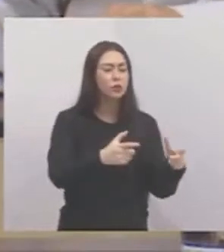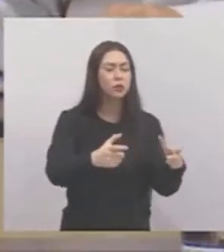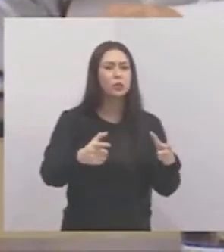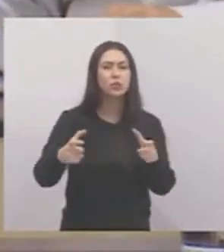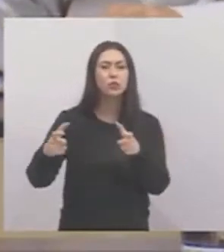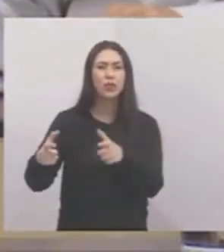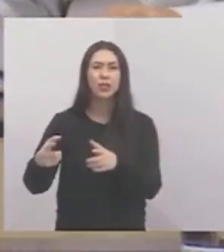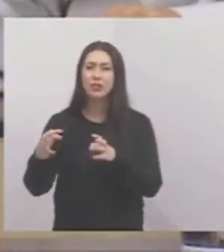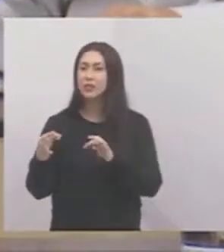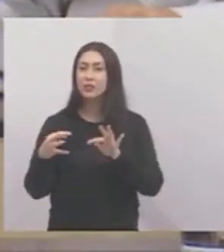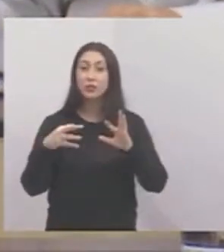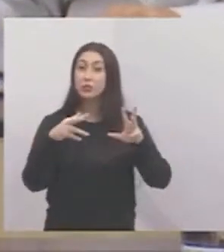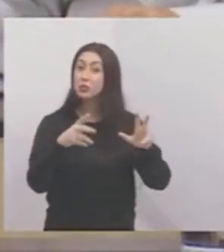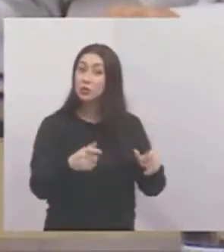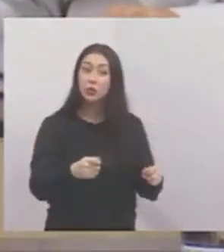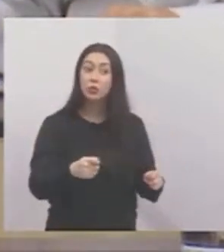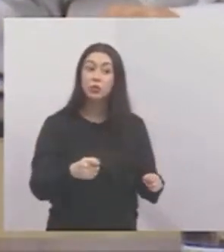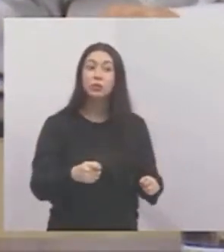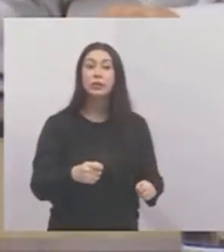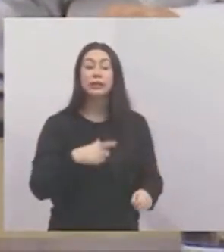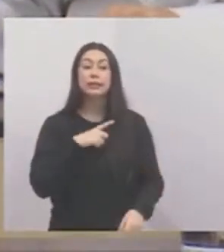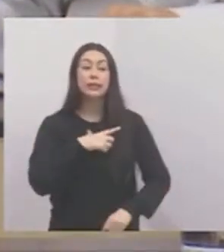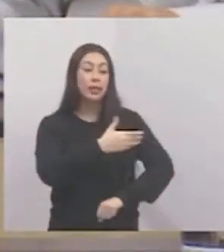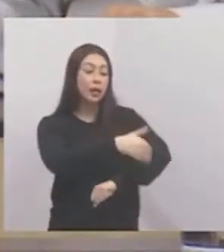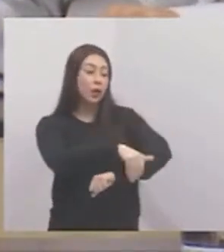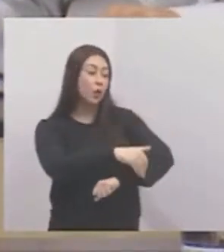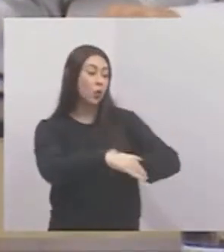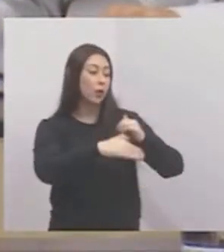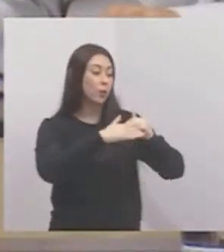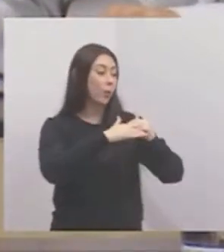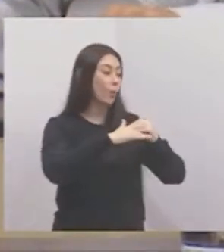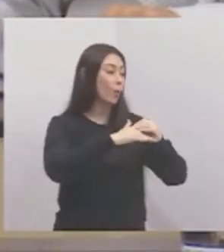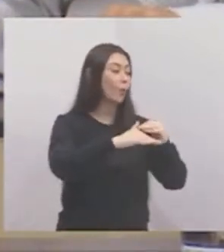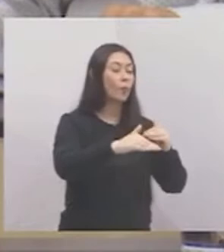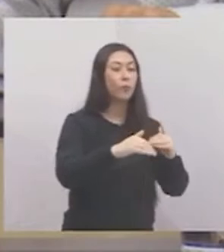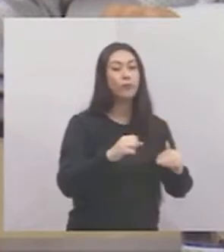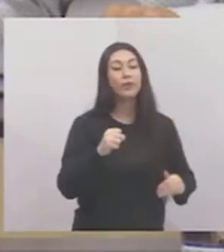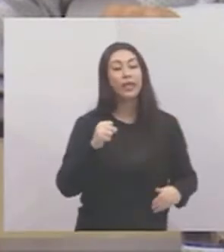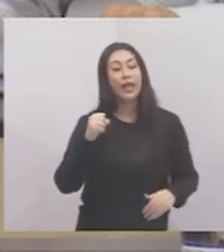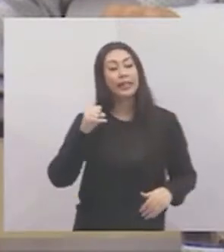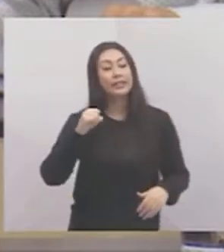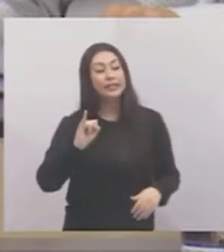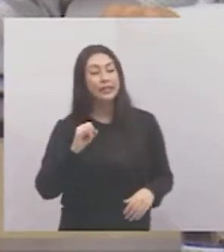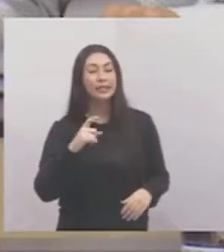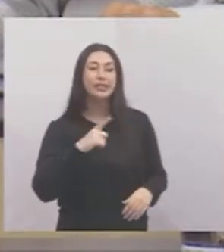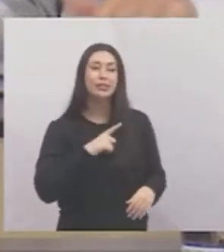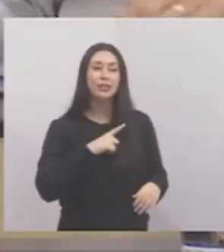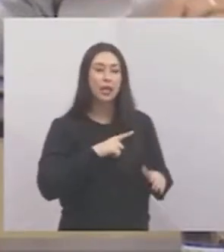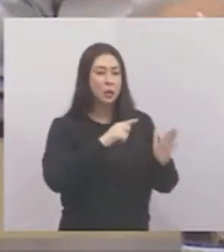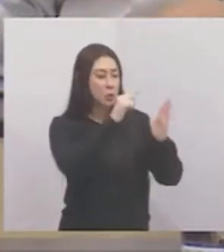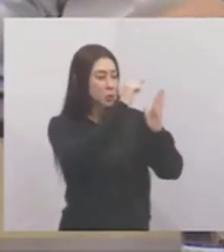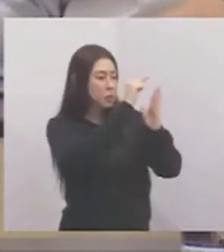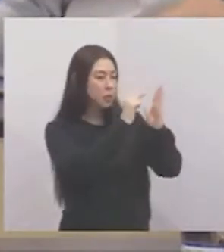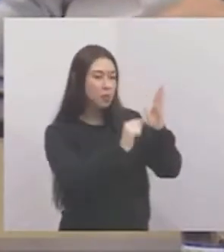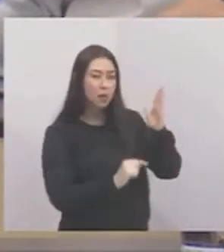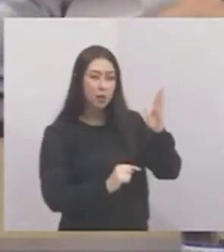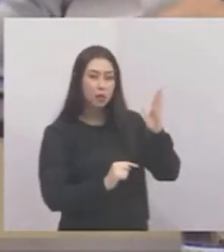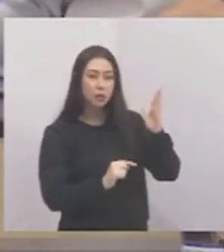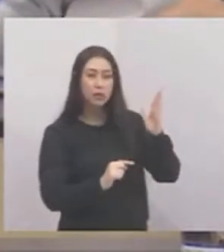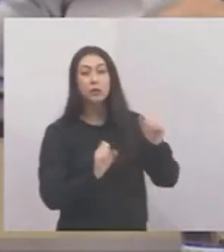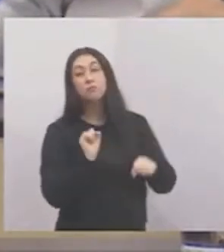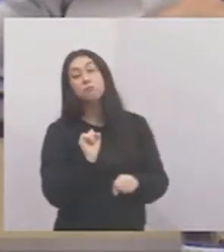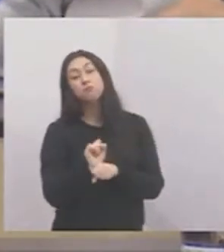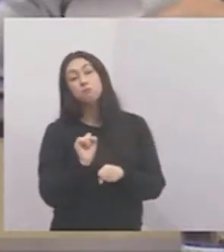públicos que temos na cidade, está lá, a rua pública, calçada, se há alguma rachadura, vai